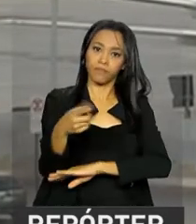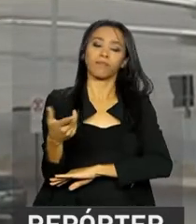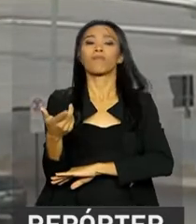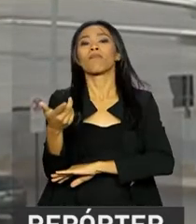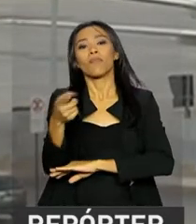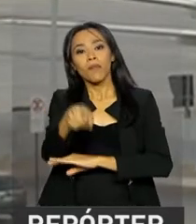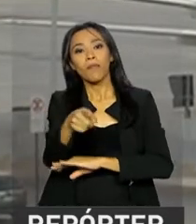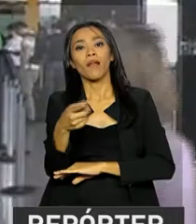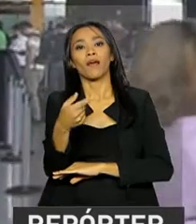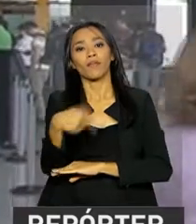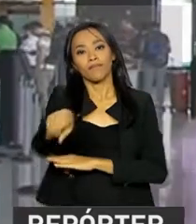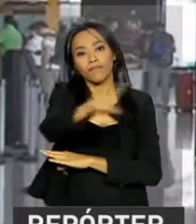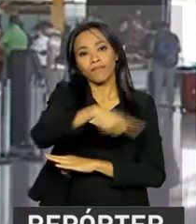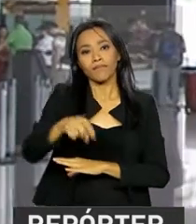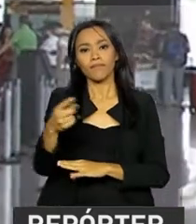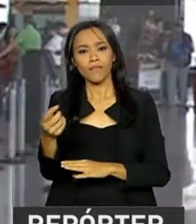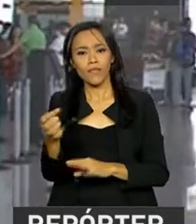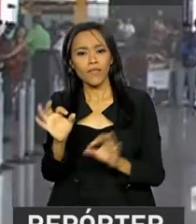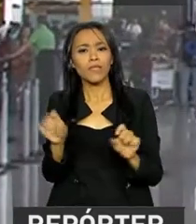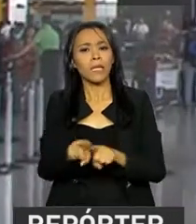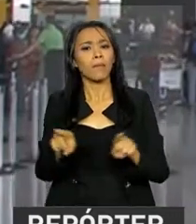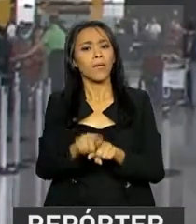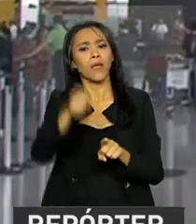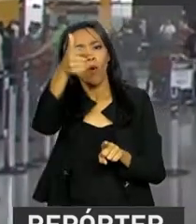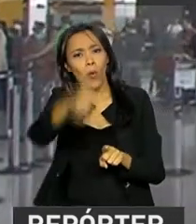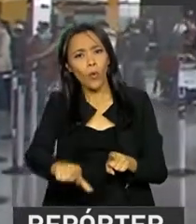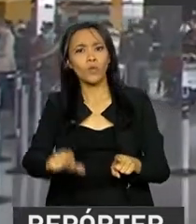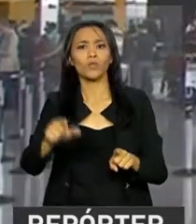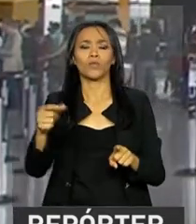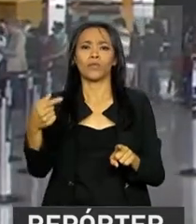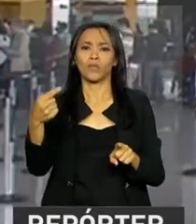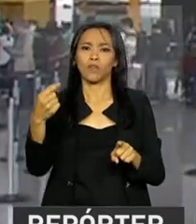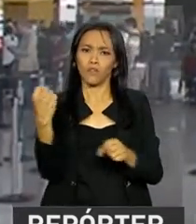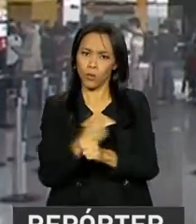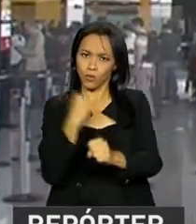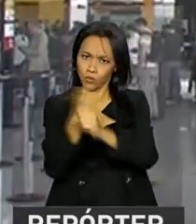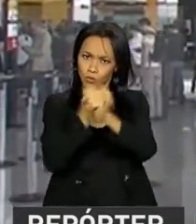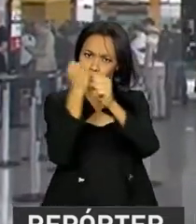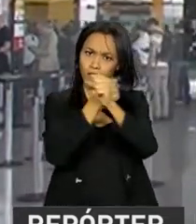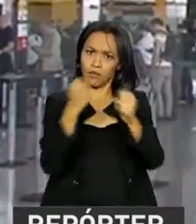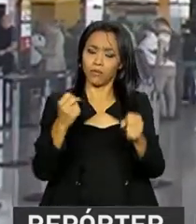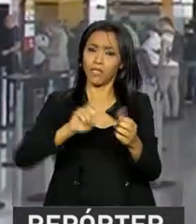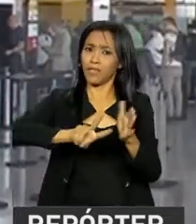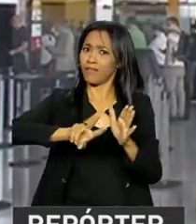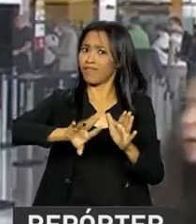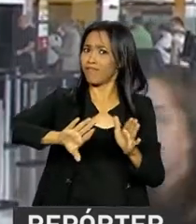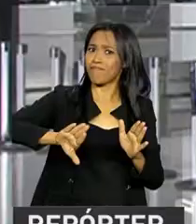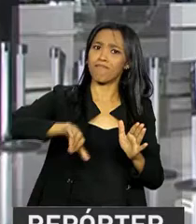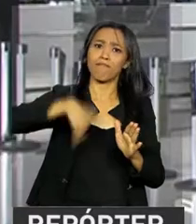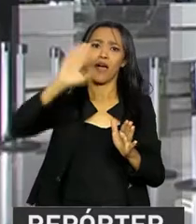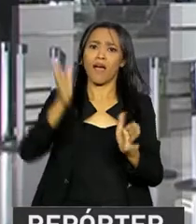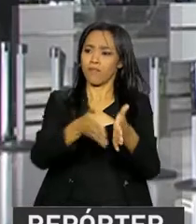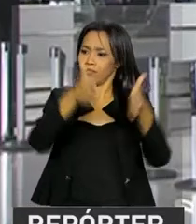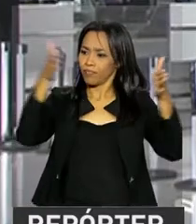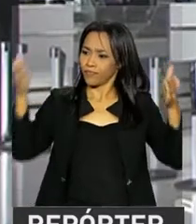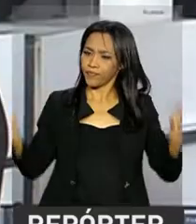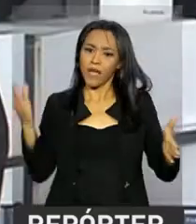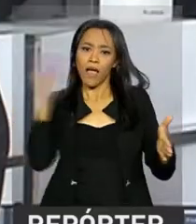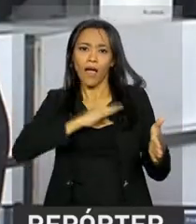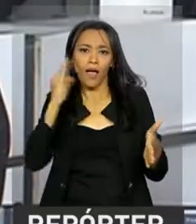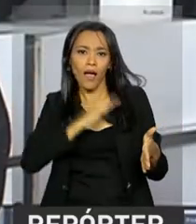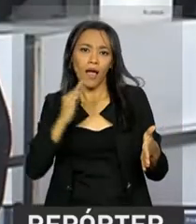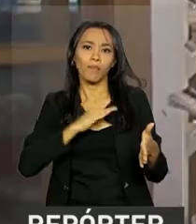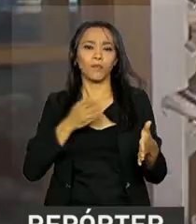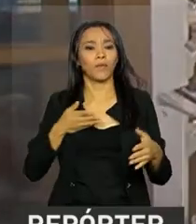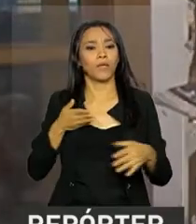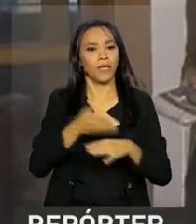para aeronaves um moderno terminal também foi erguido e mais que dobrou a área destinada aos passageiros pais rapidez para fazer